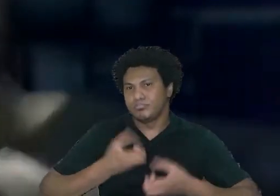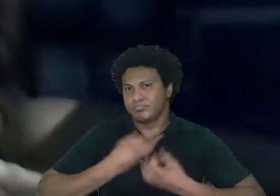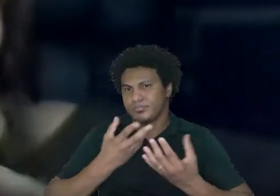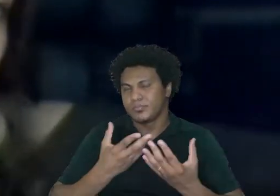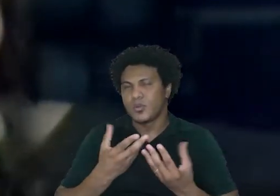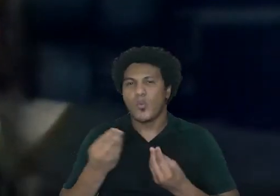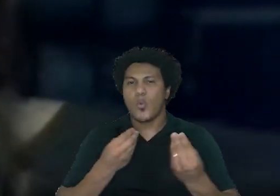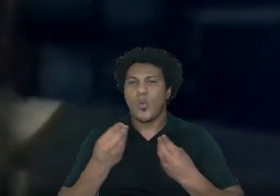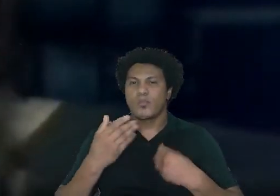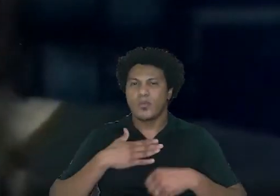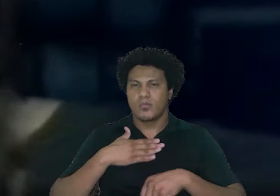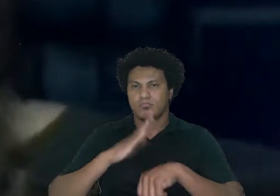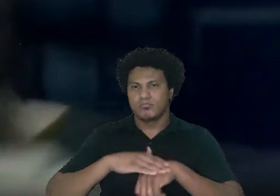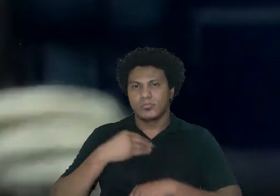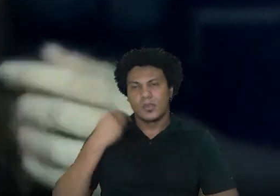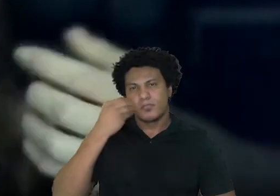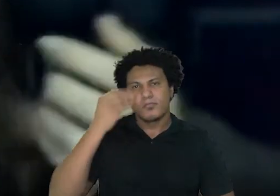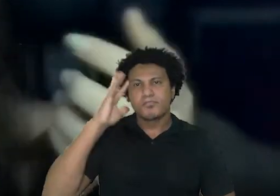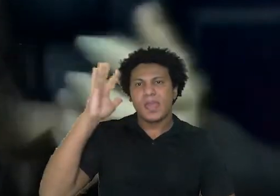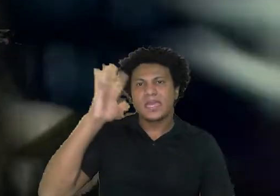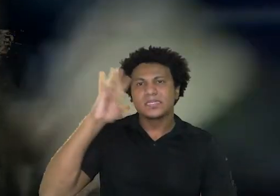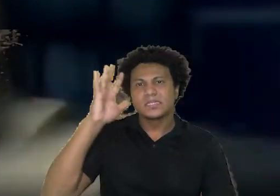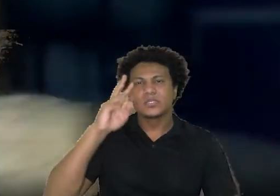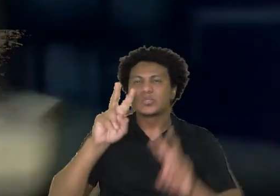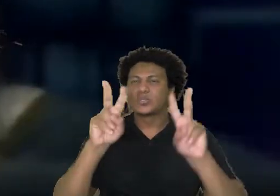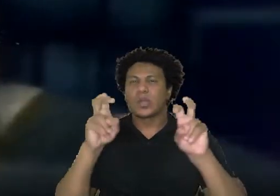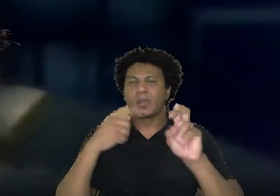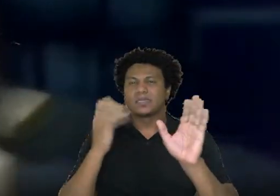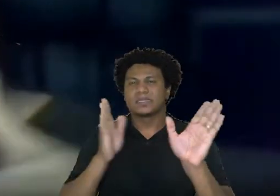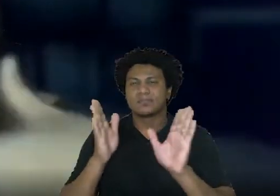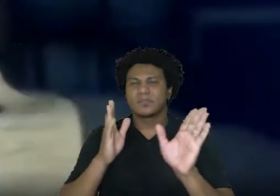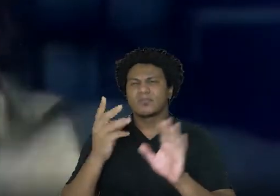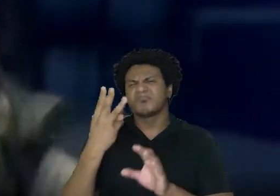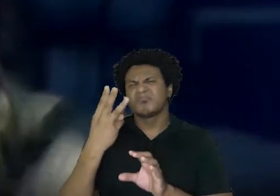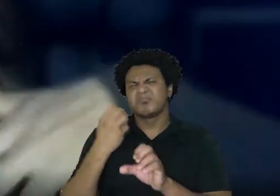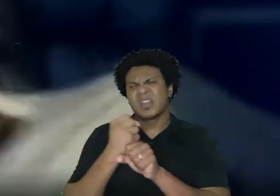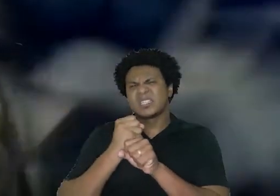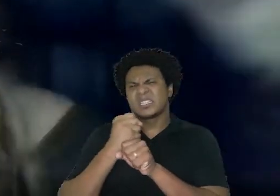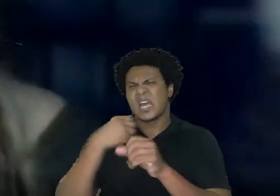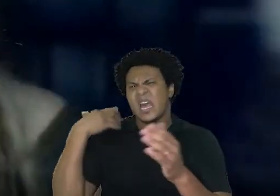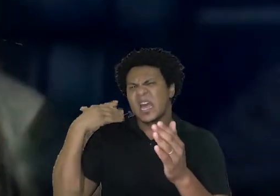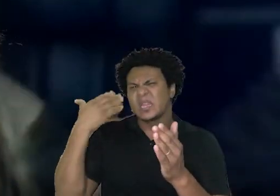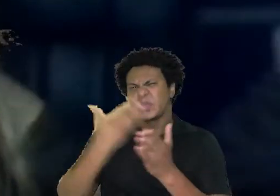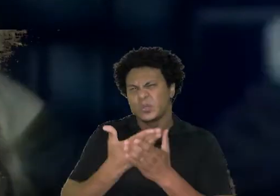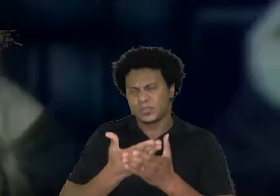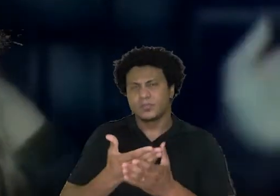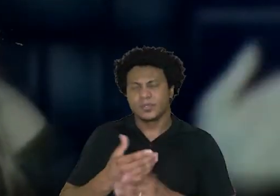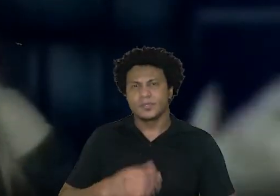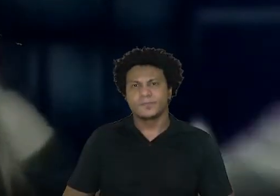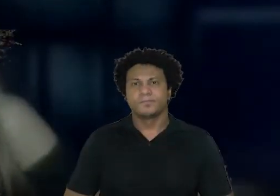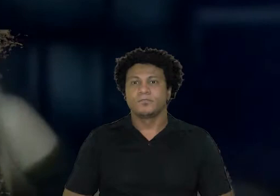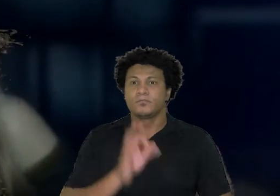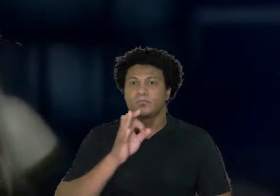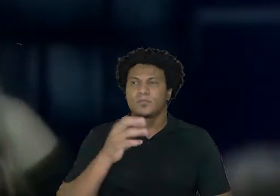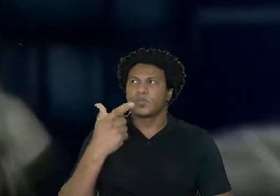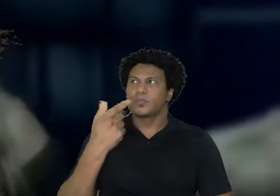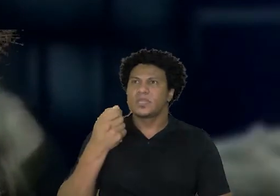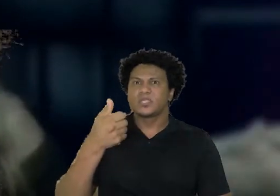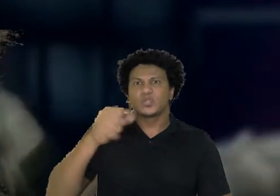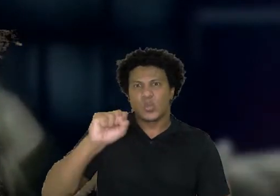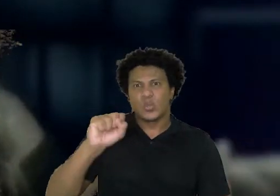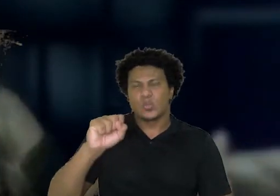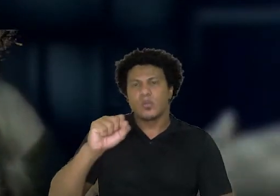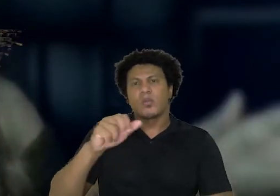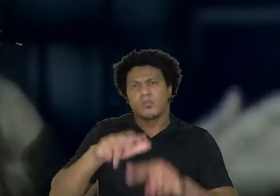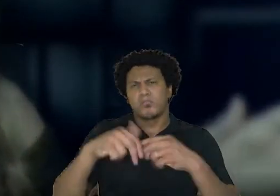mais ser uma provocadora também aqui, a partir dos meus relatos mesmo, em primeira pessoa, de como eu venho pensando a acessibilidade